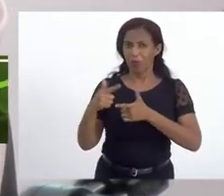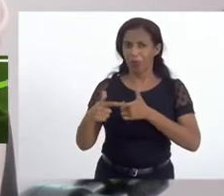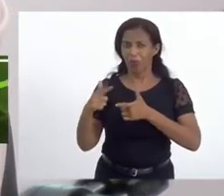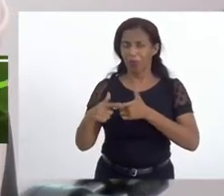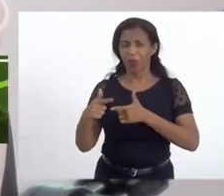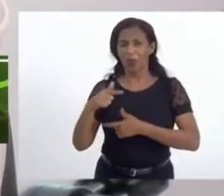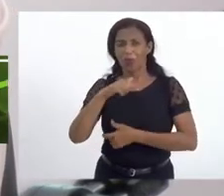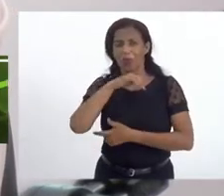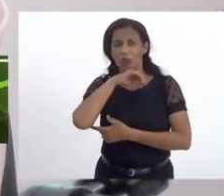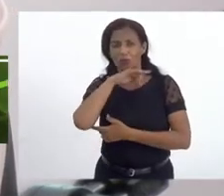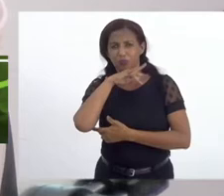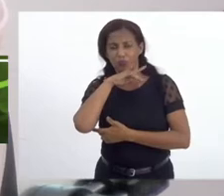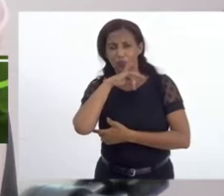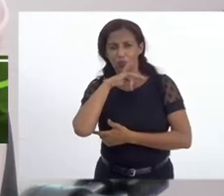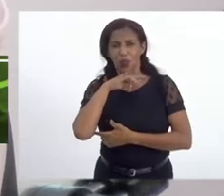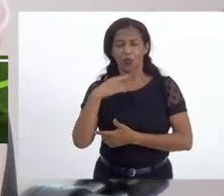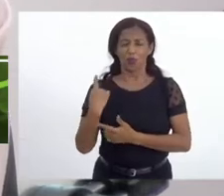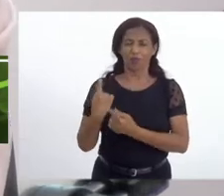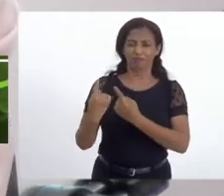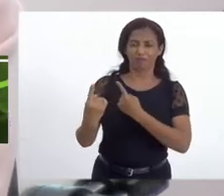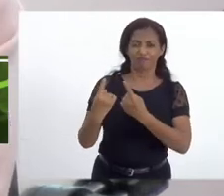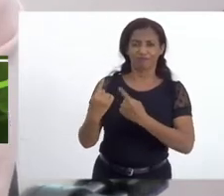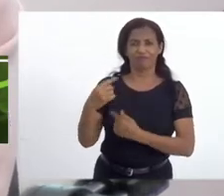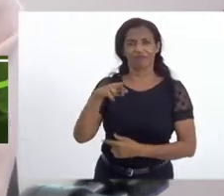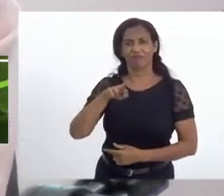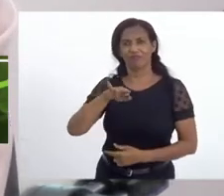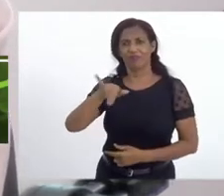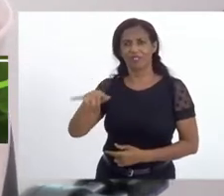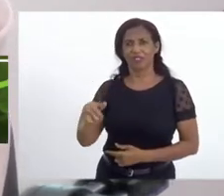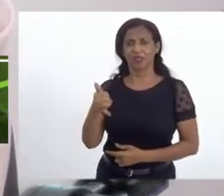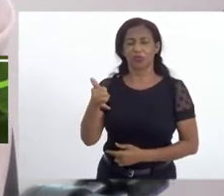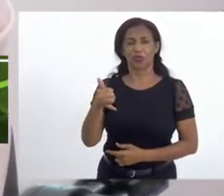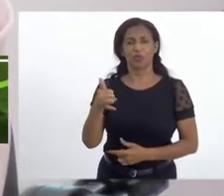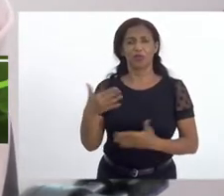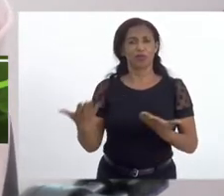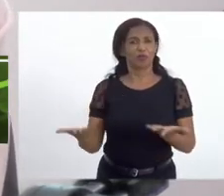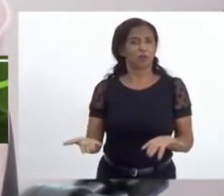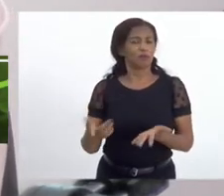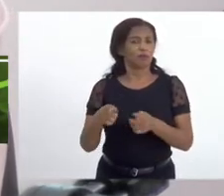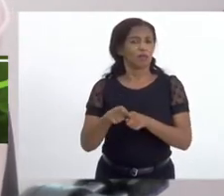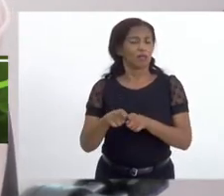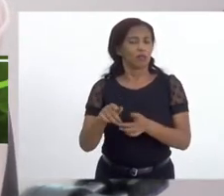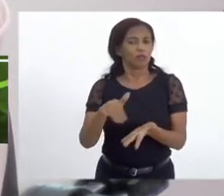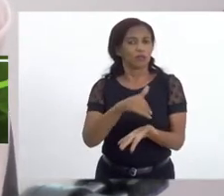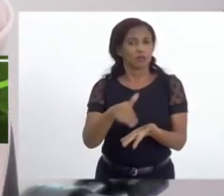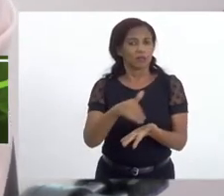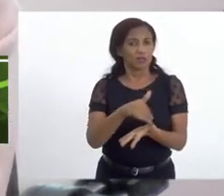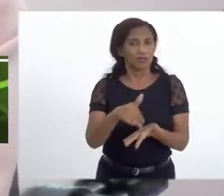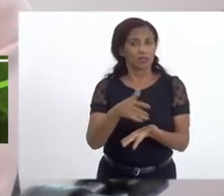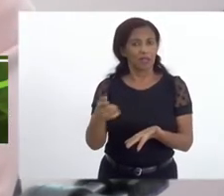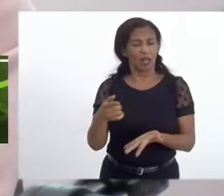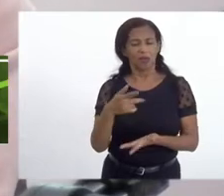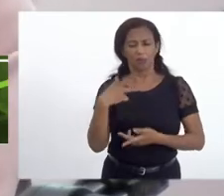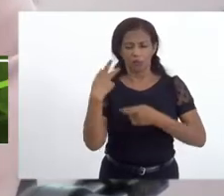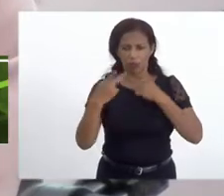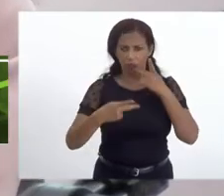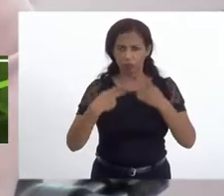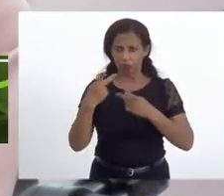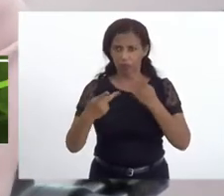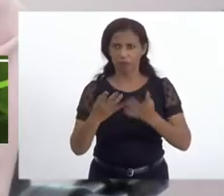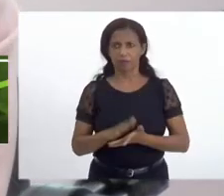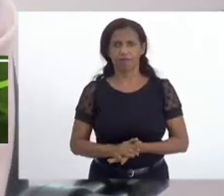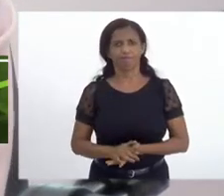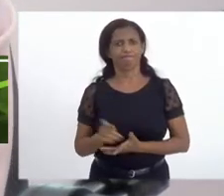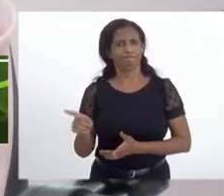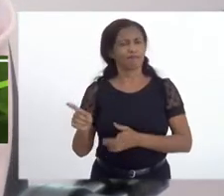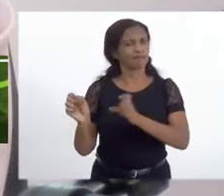nossas RJs. E, com toda certeza, né, quando o secretário for usar a palavra, ele